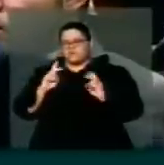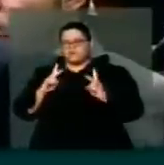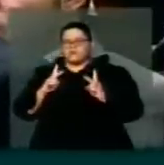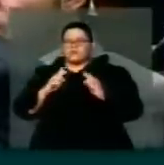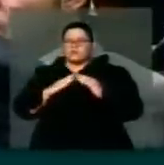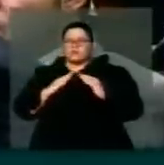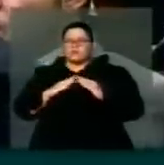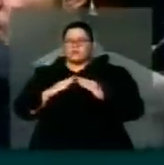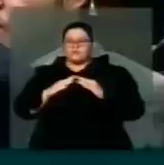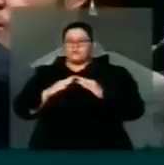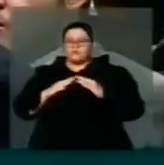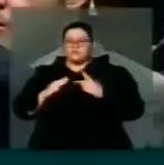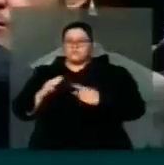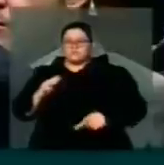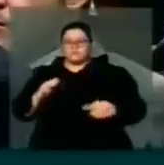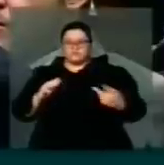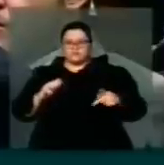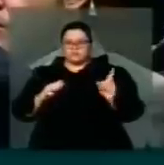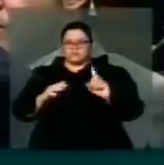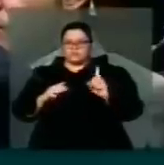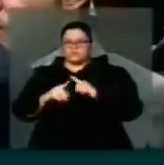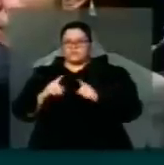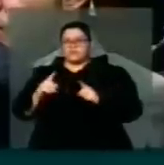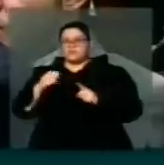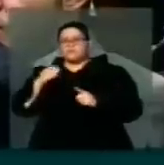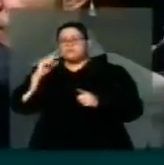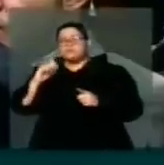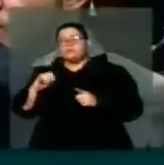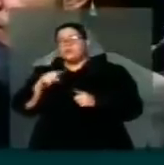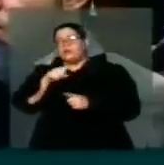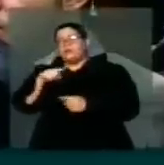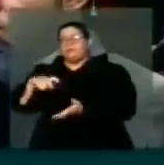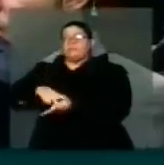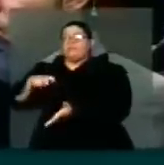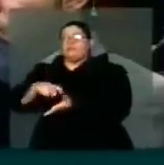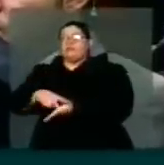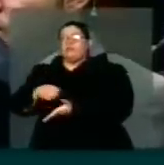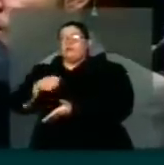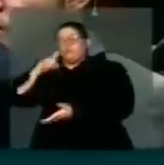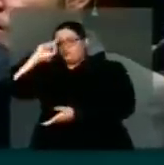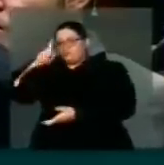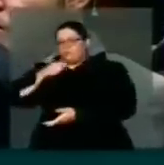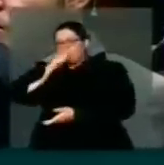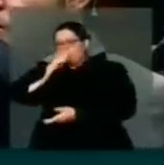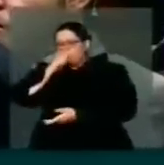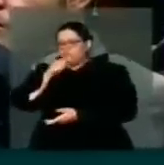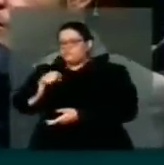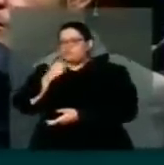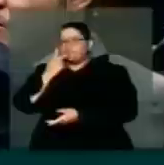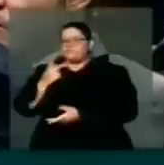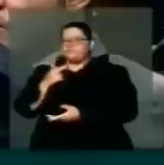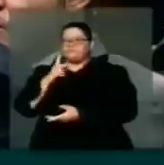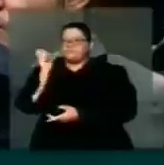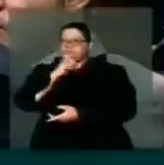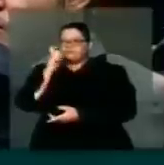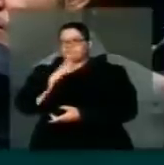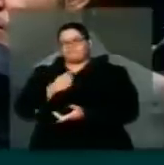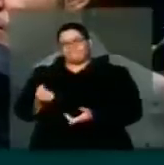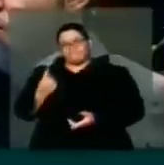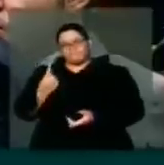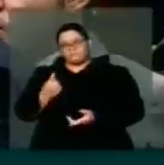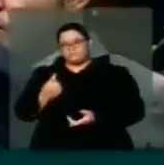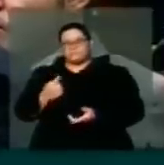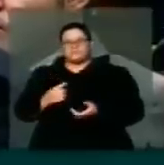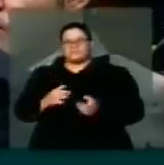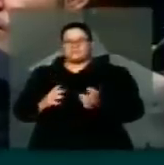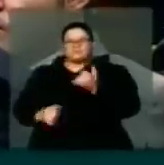Cunha, mas sabe-se lá se ele não foi pressionado. Me desculpa, esse tipo de ponderação não combina com a atuação de Ministério